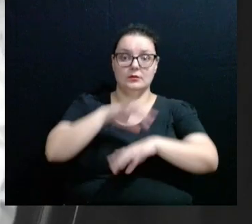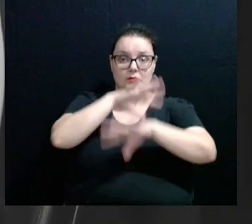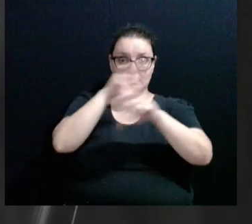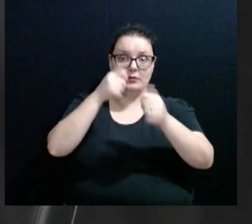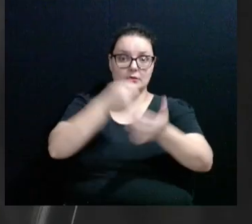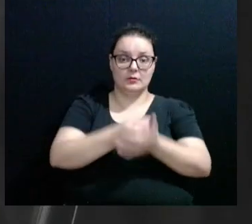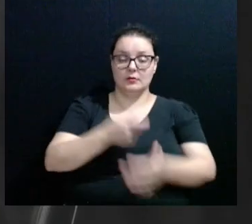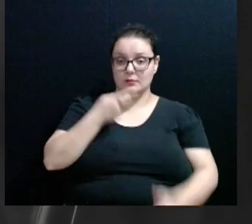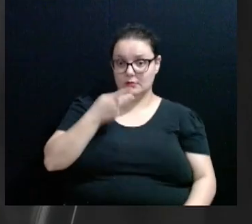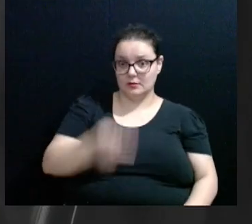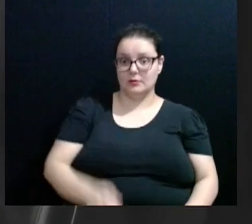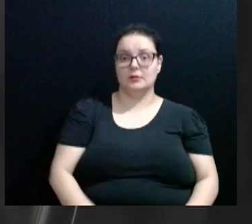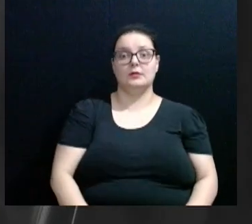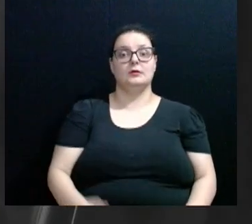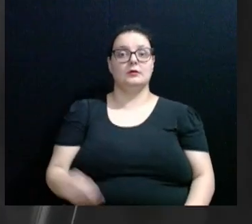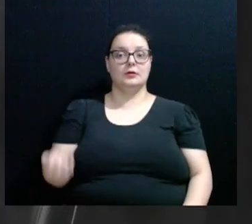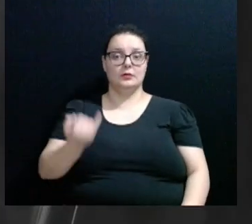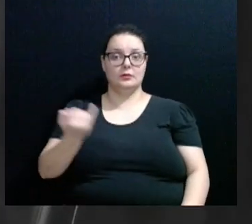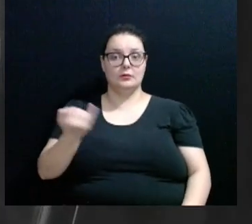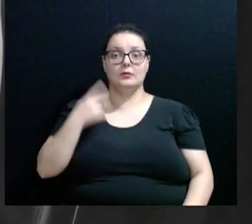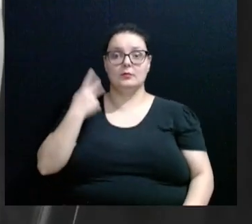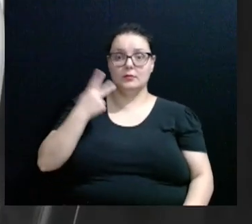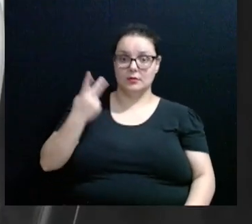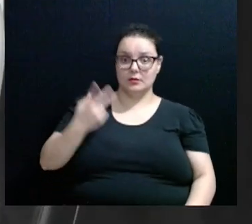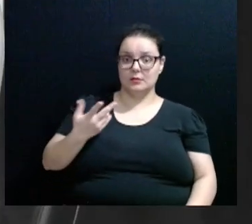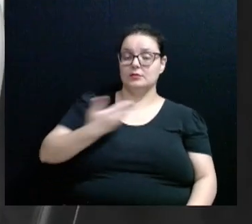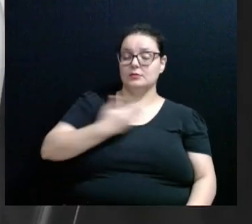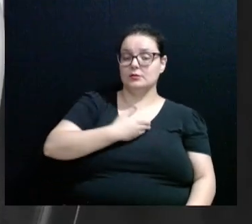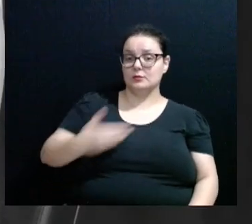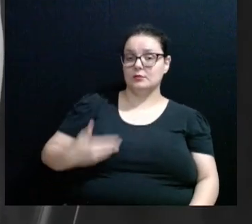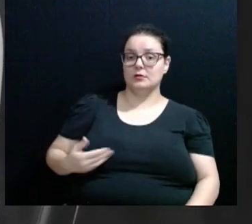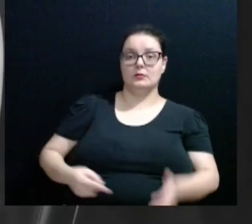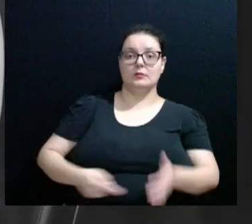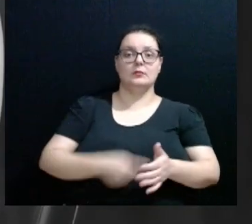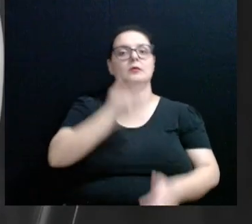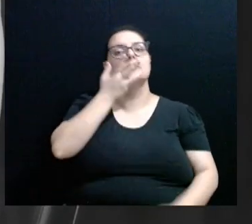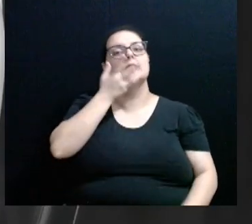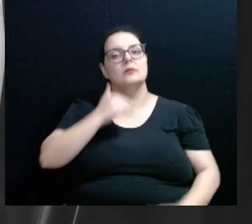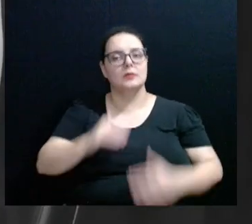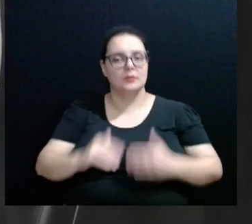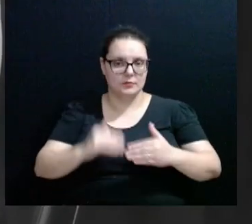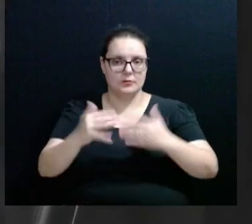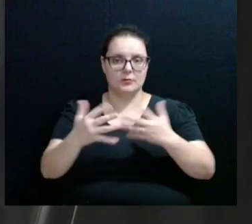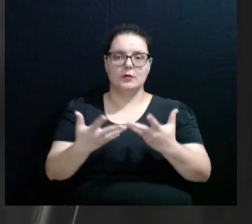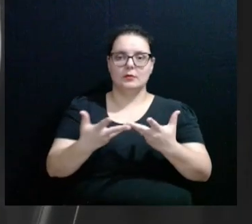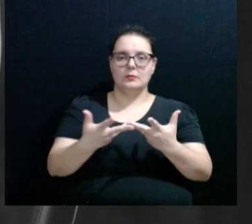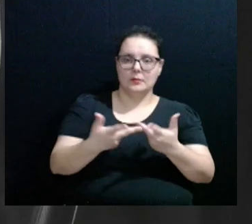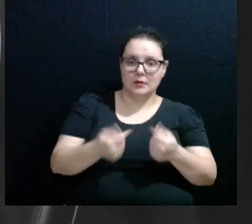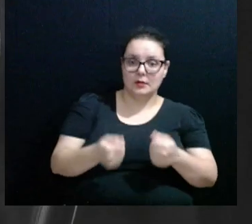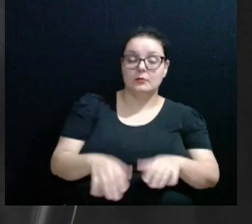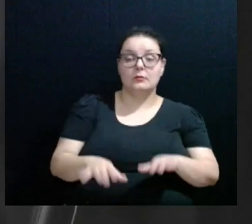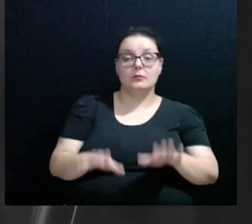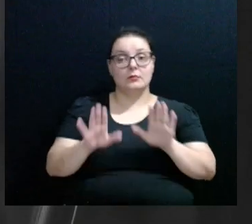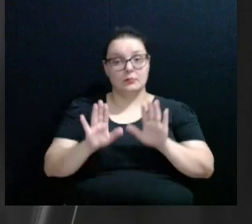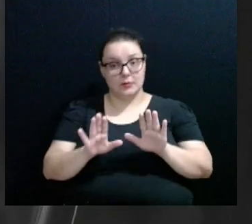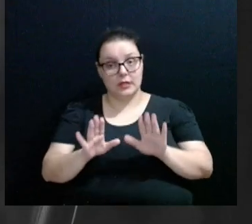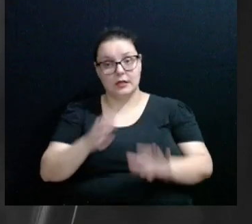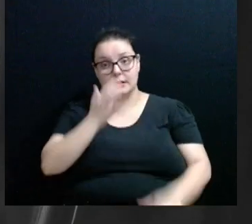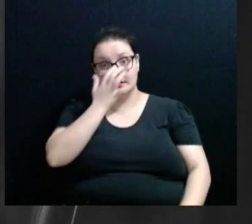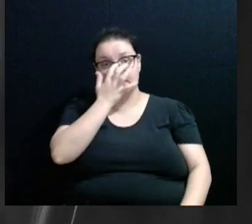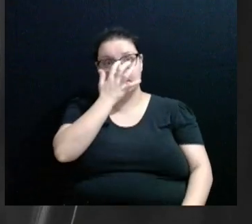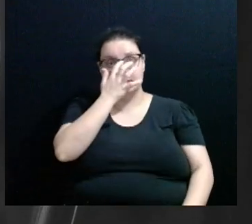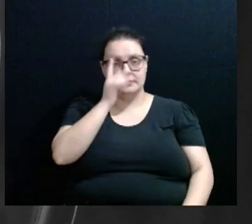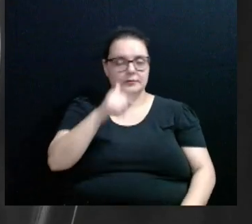sobre a importância das políticas públicas em primeira infância. Então tem sido uma construção muito rica, mas é uma construção que